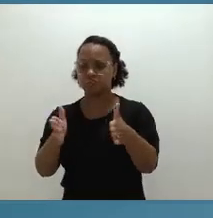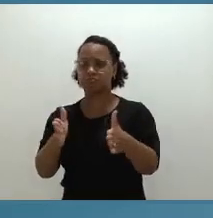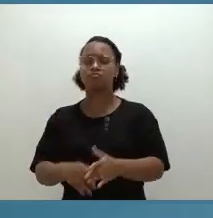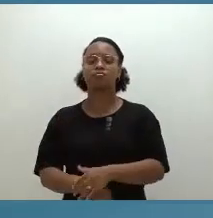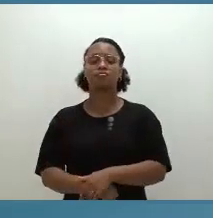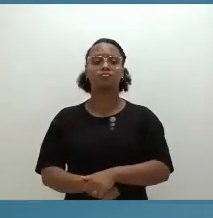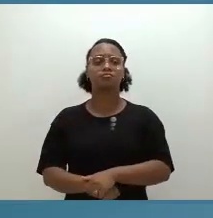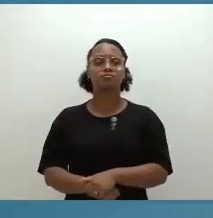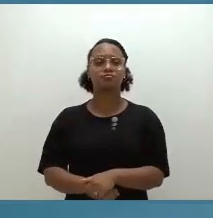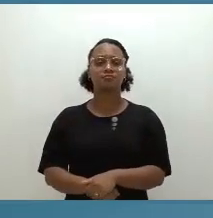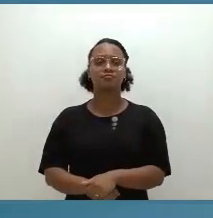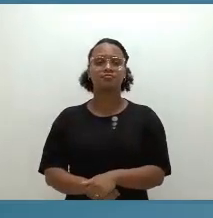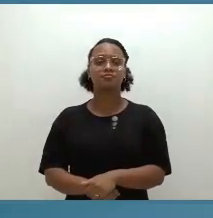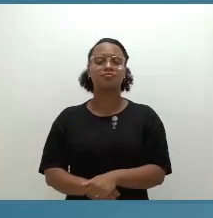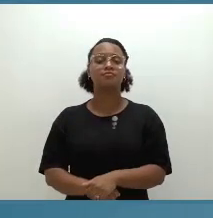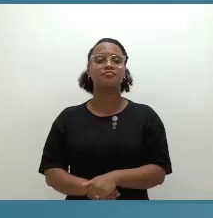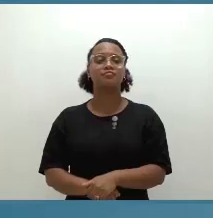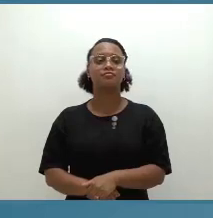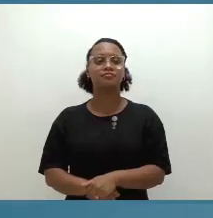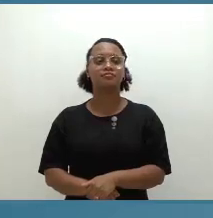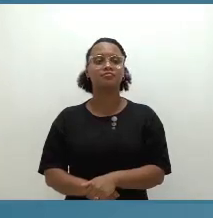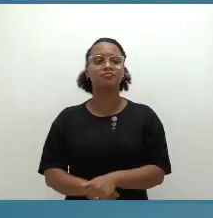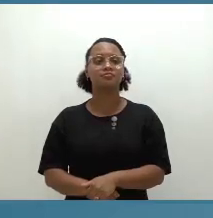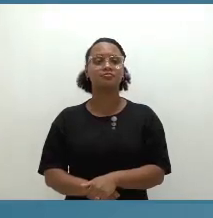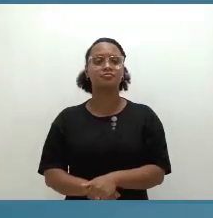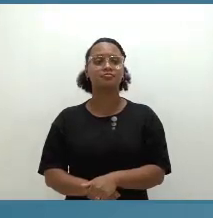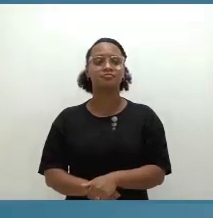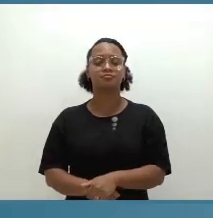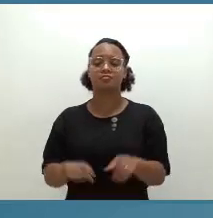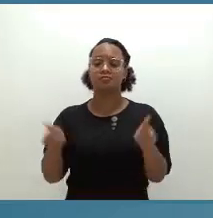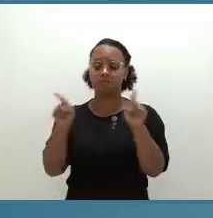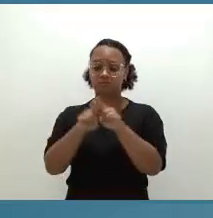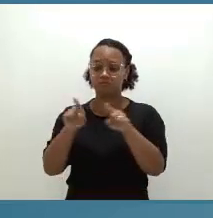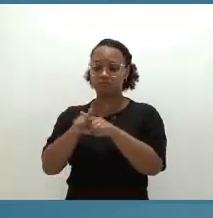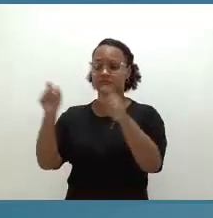que a mãe Jesus.